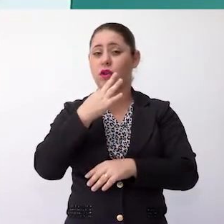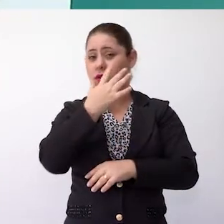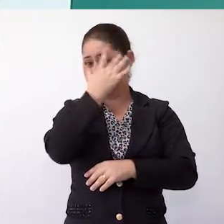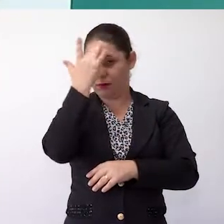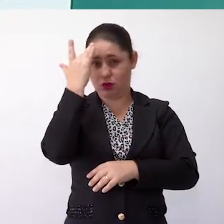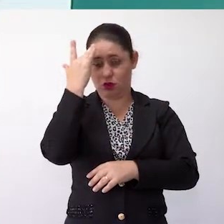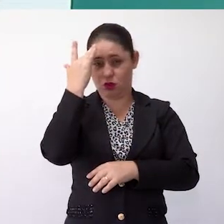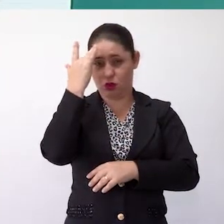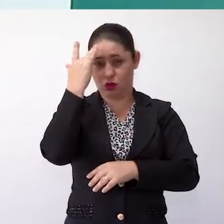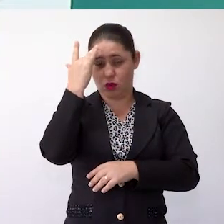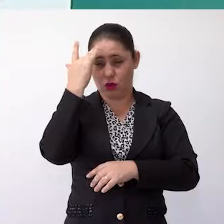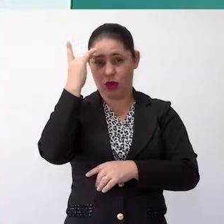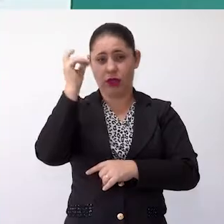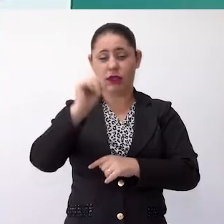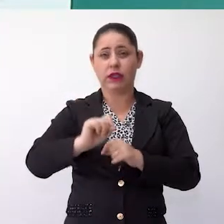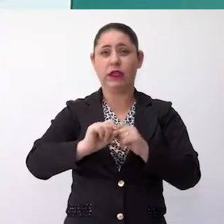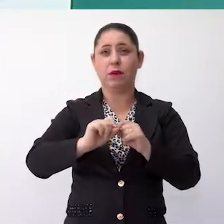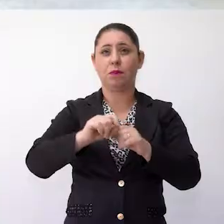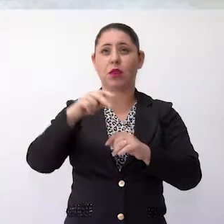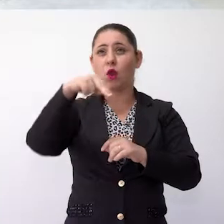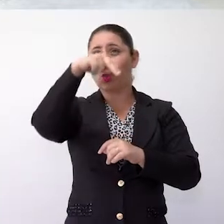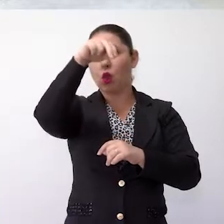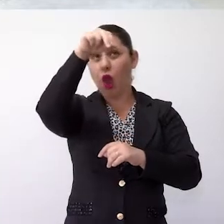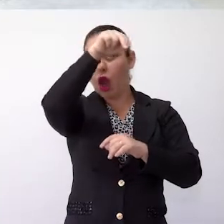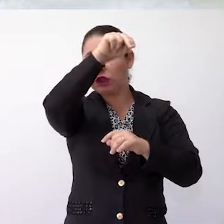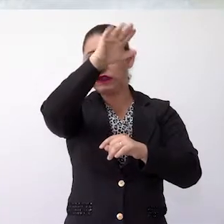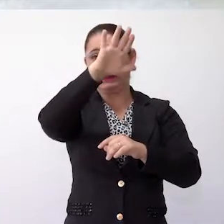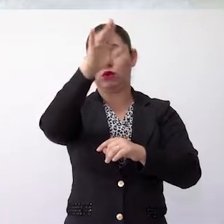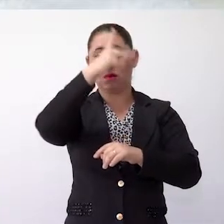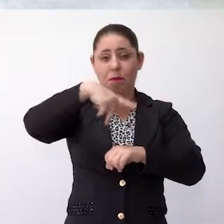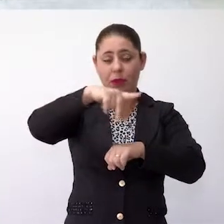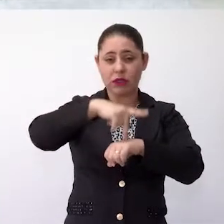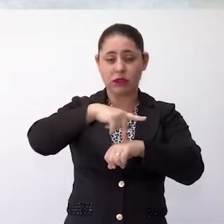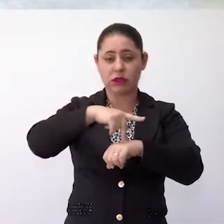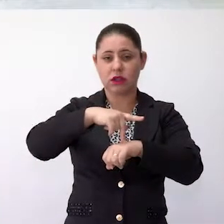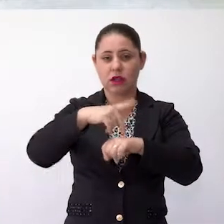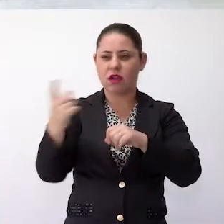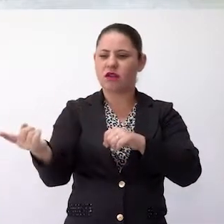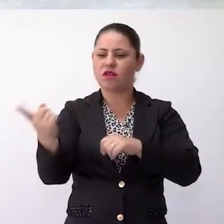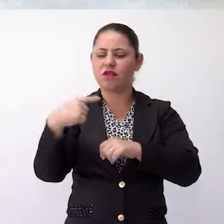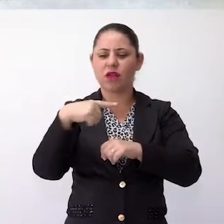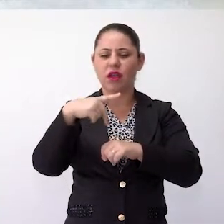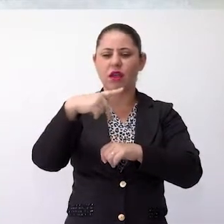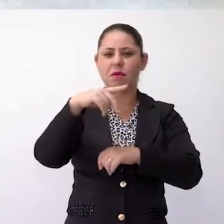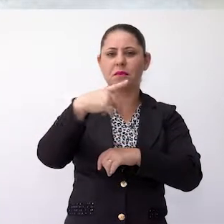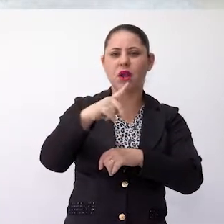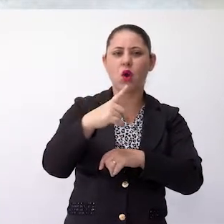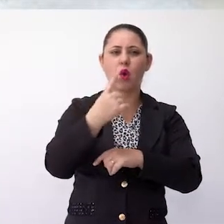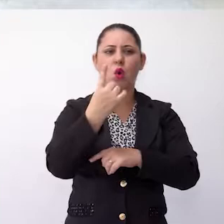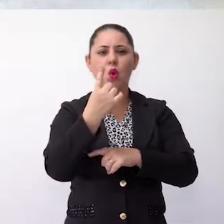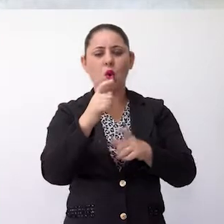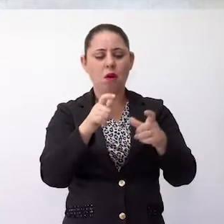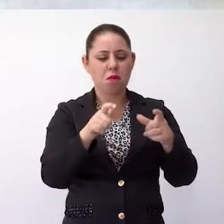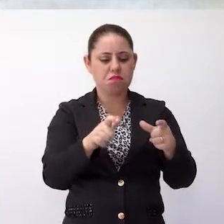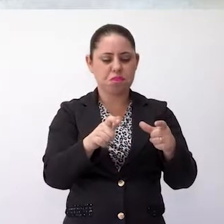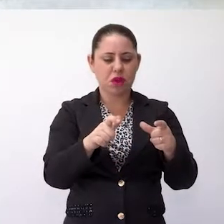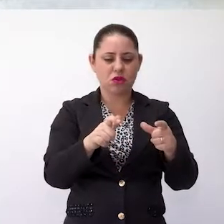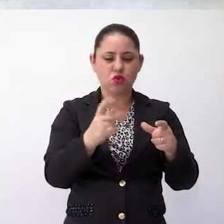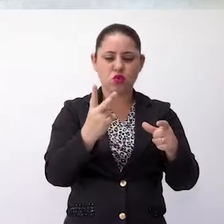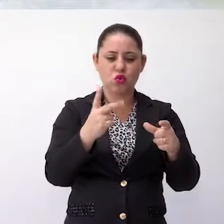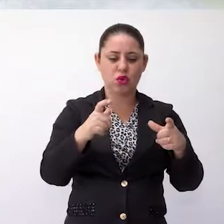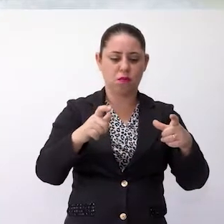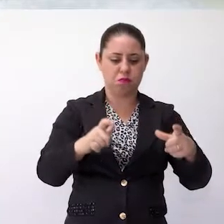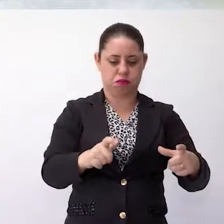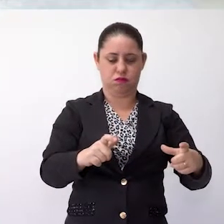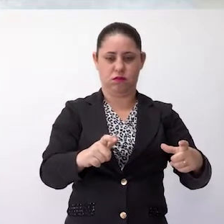pessoas que saem do norte do país e vêm até aqui em Ponta Porã comprar uma uma barra, duas barras de maconha.